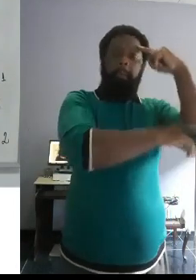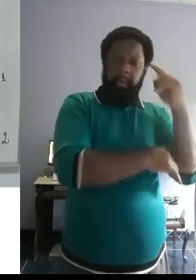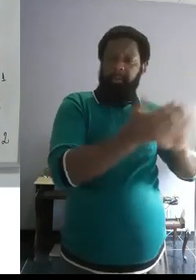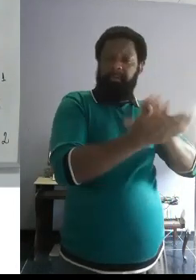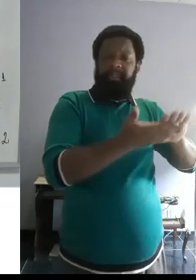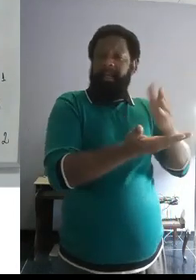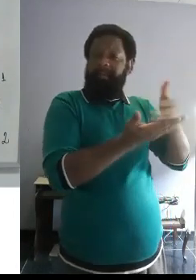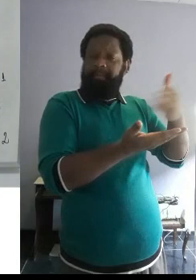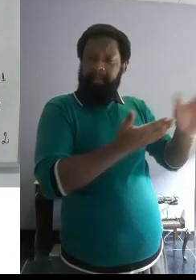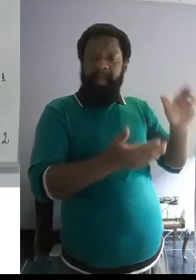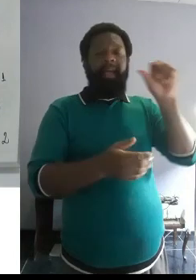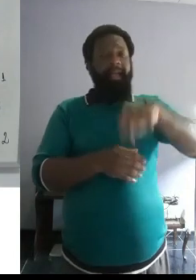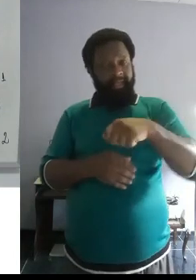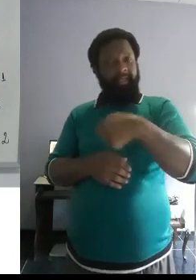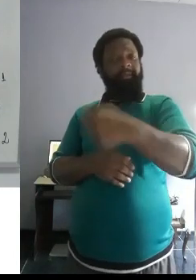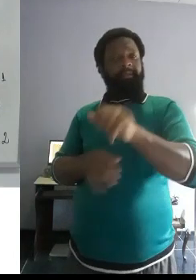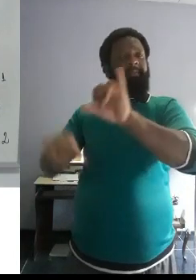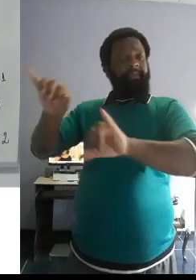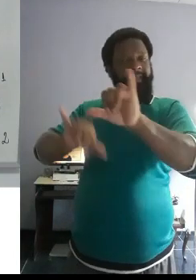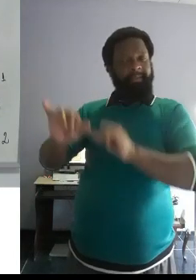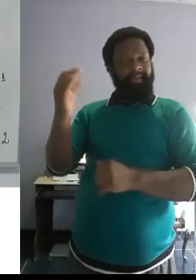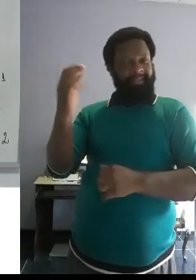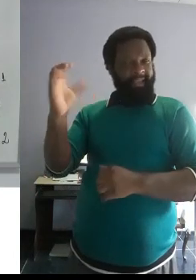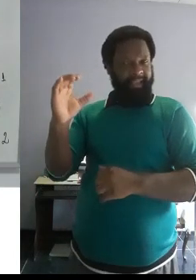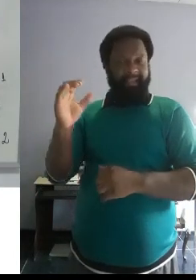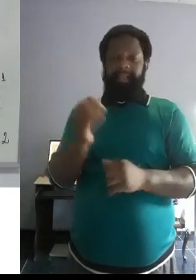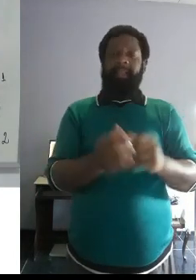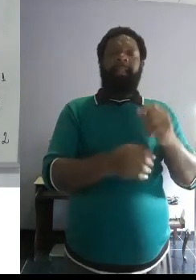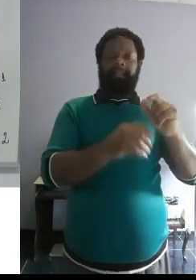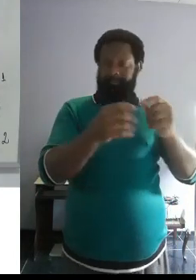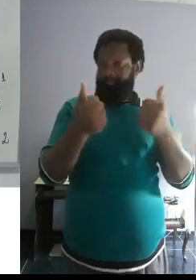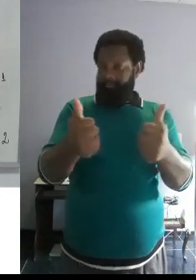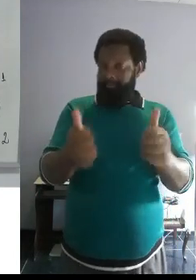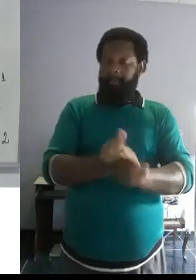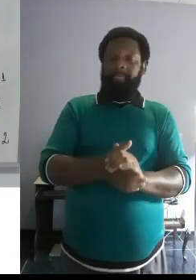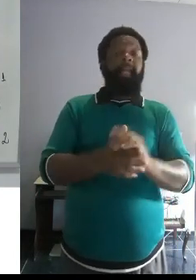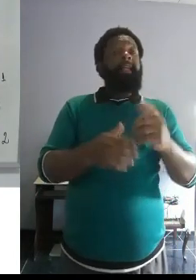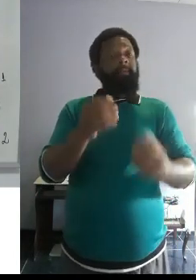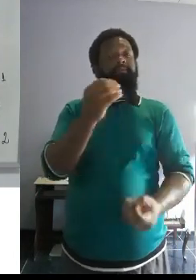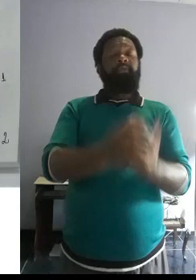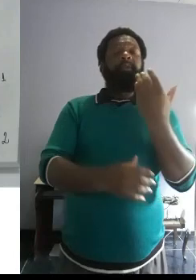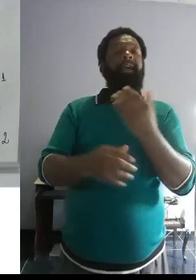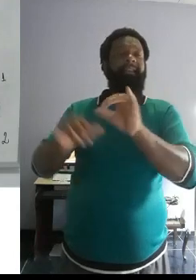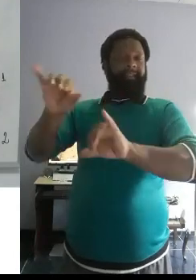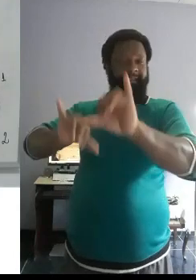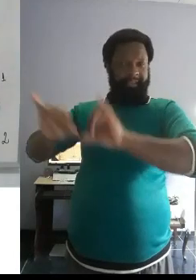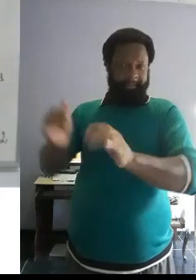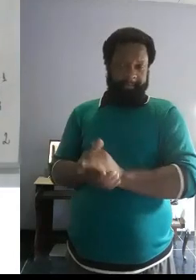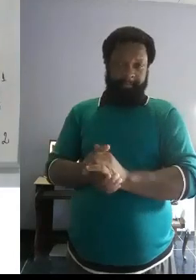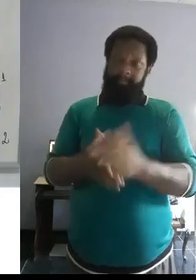com misticismo. Essa é a química. É uma ciência que não tem nada a ver com magia. Tudo bem? Aí nasceu a química.